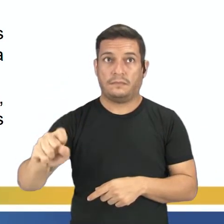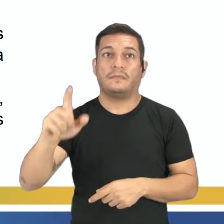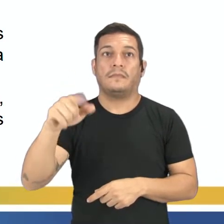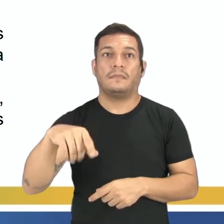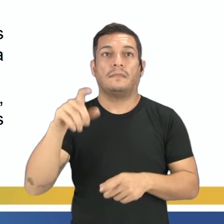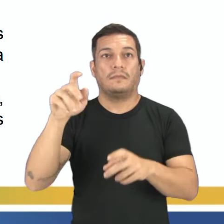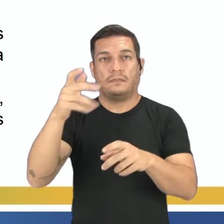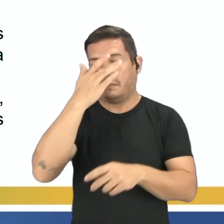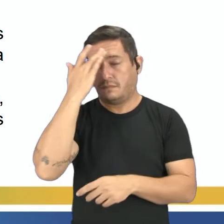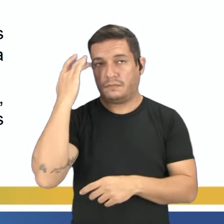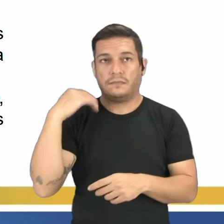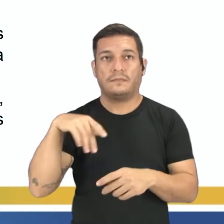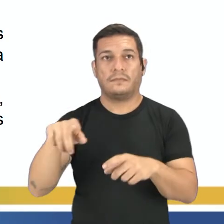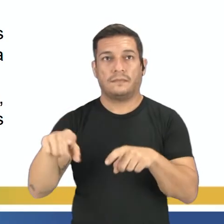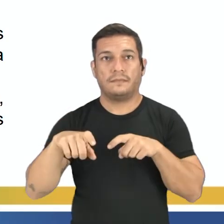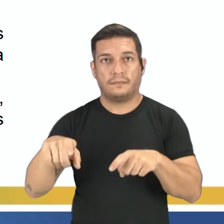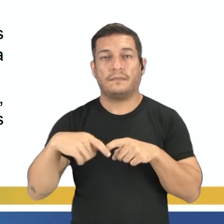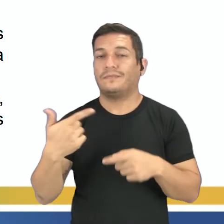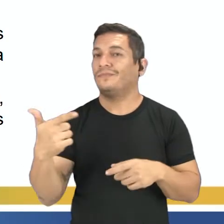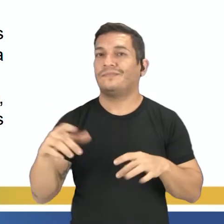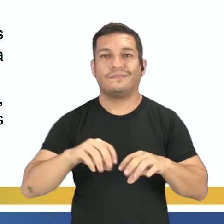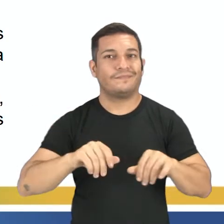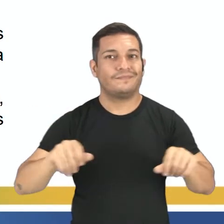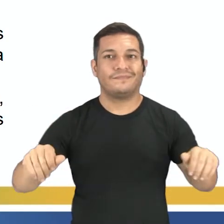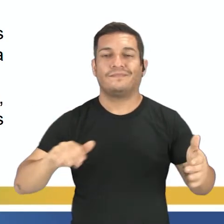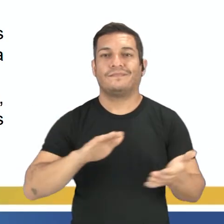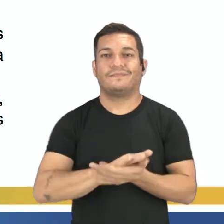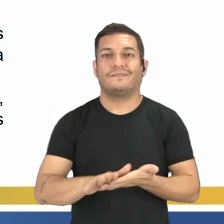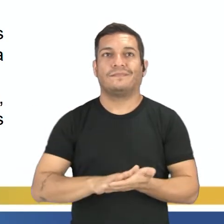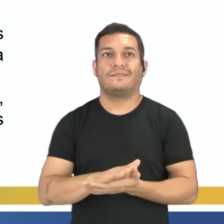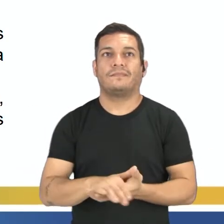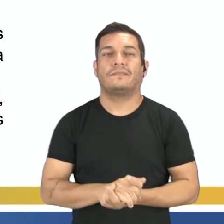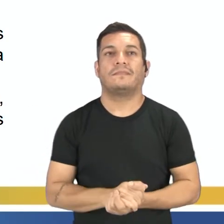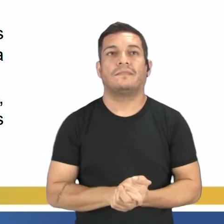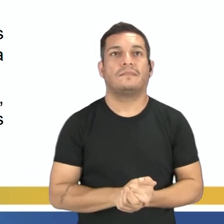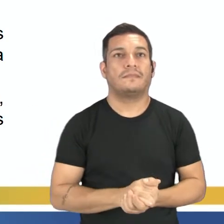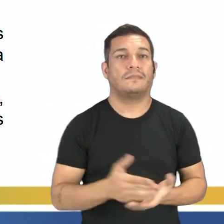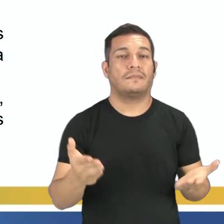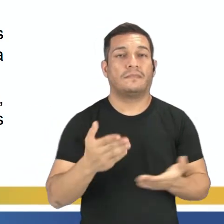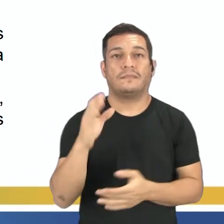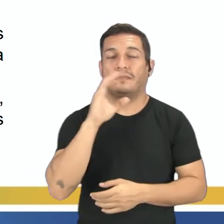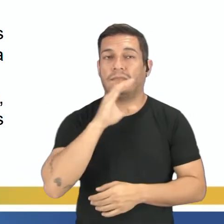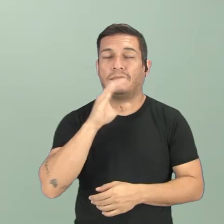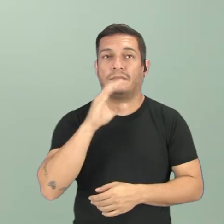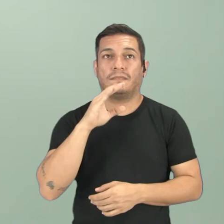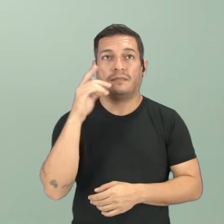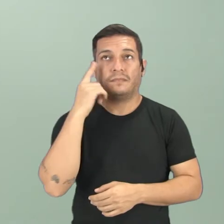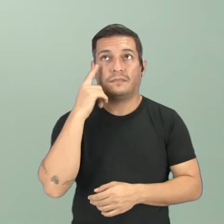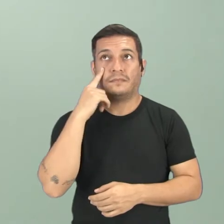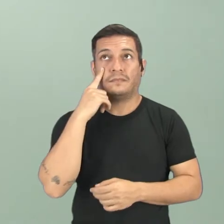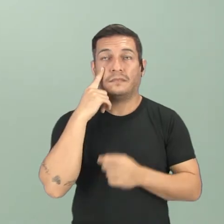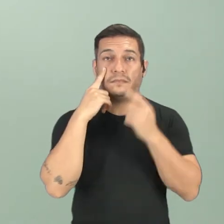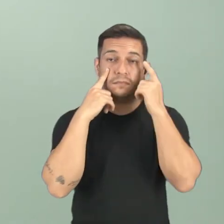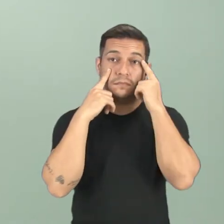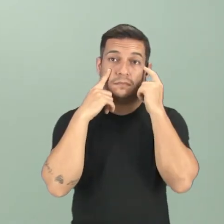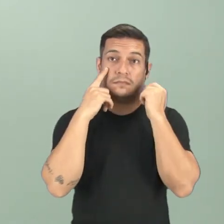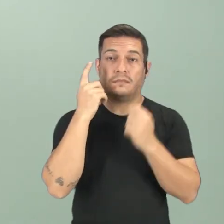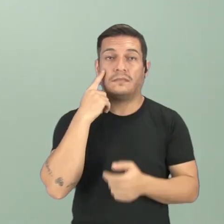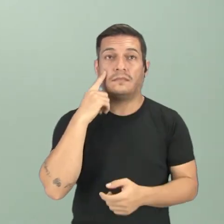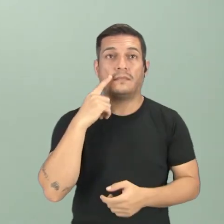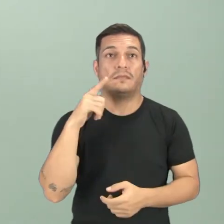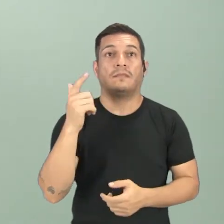para camponeses que não possuem terras. Agora, bem rápido, vamos invalidar as